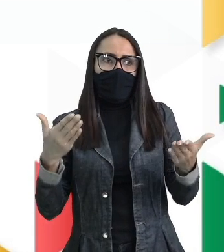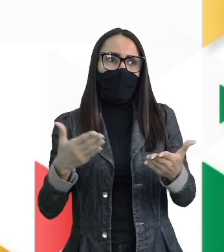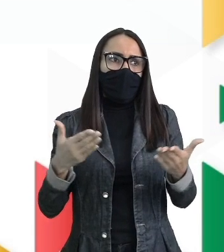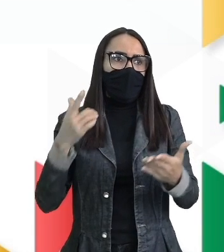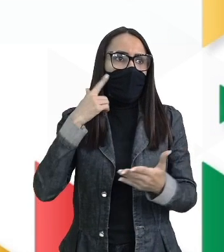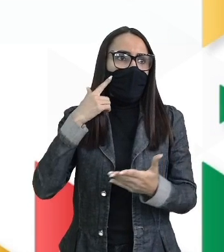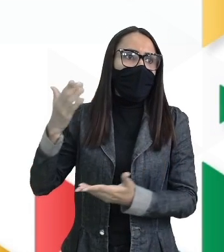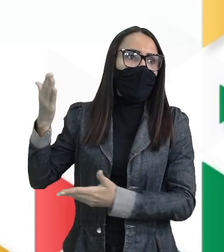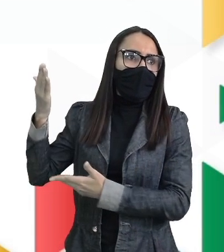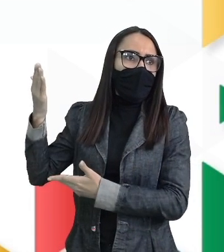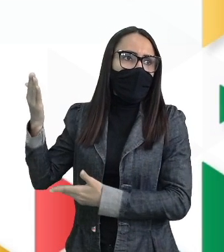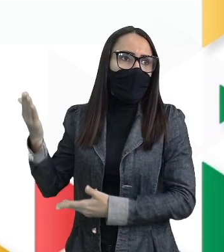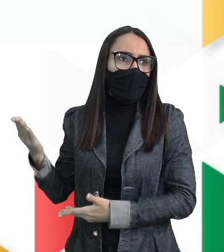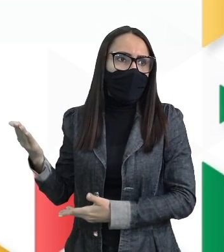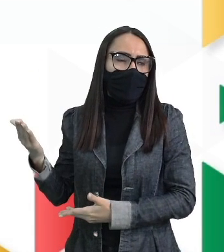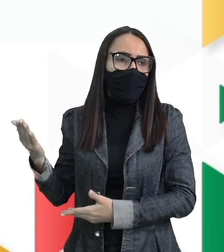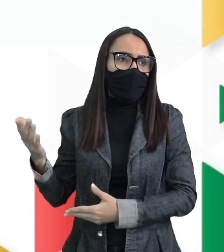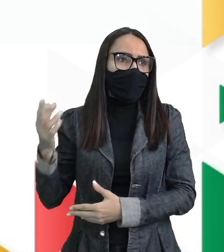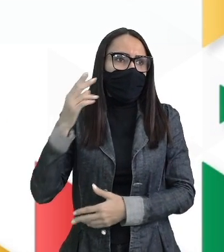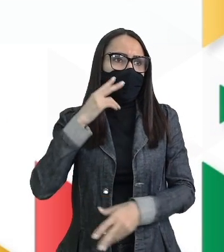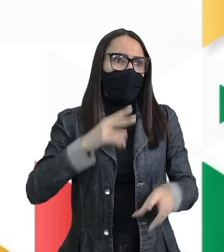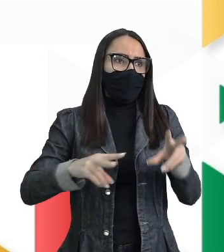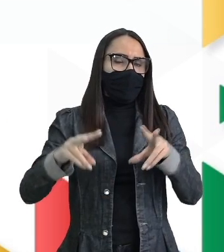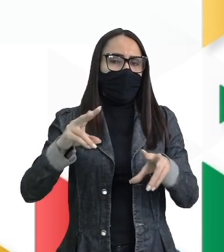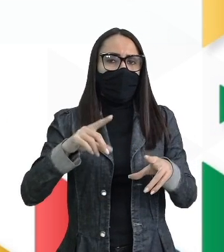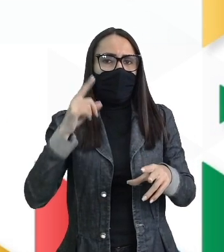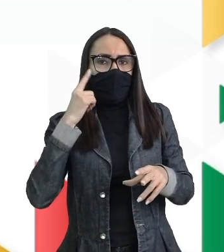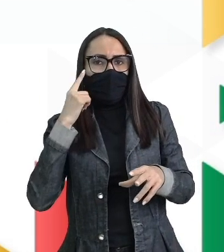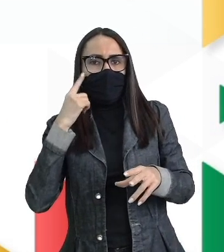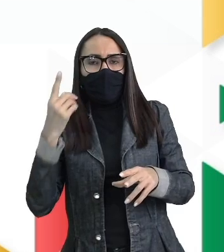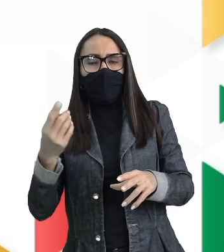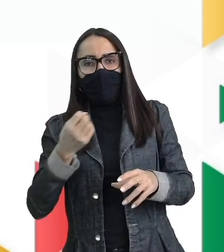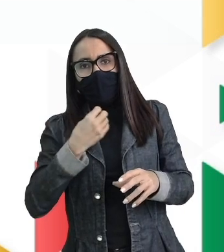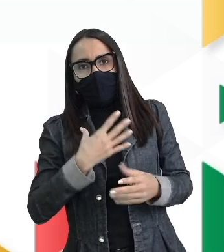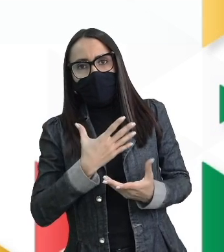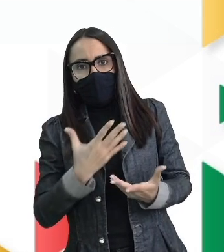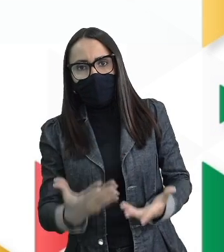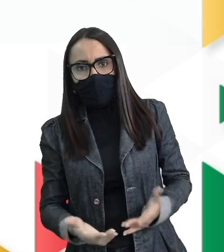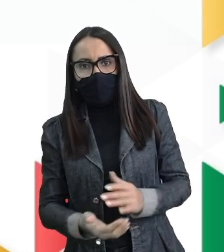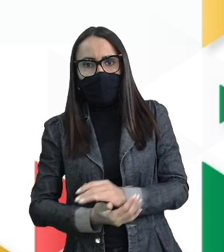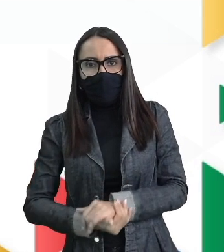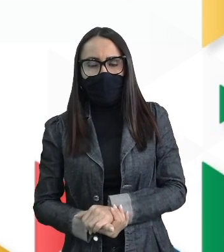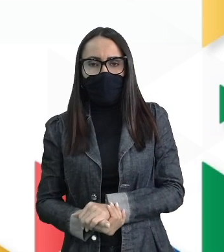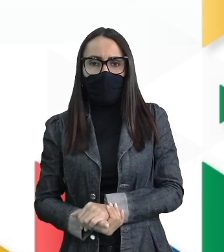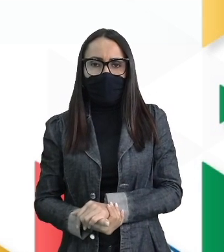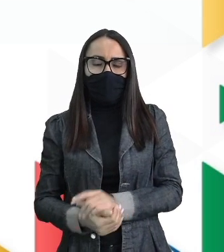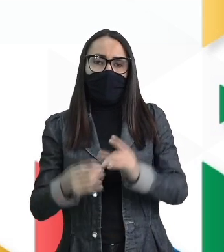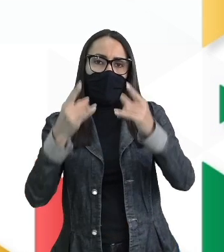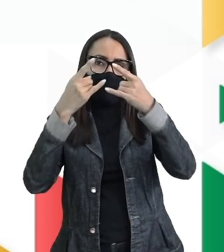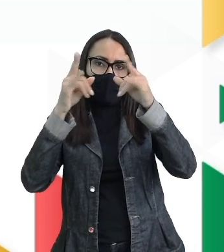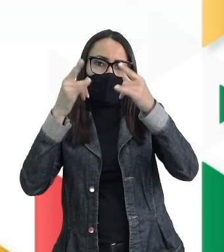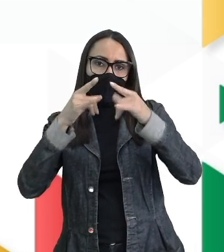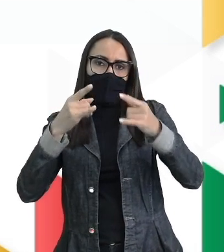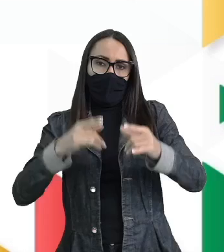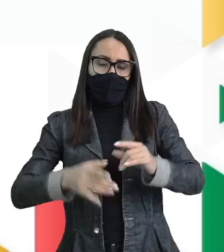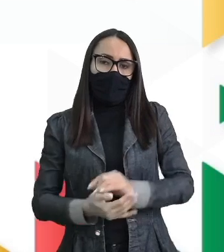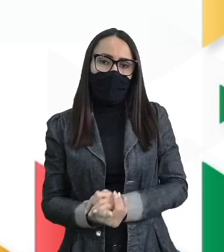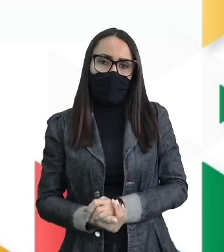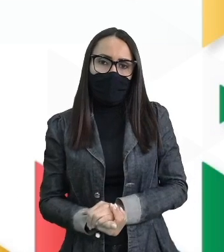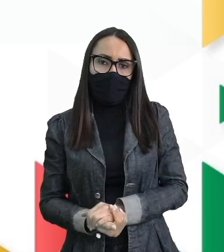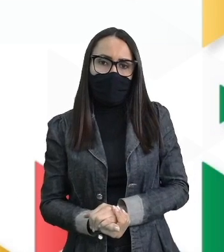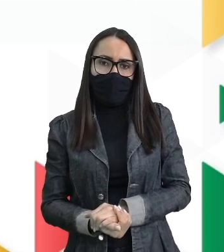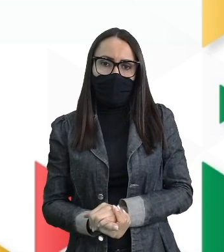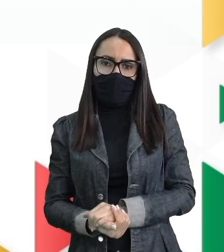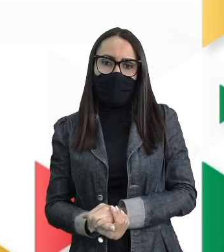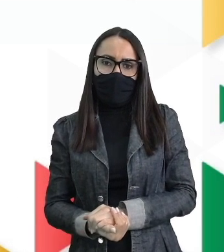também fosse para a telinha para que a gente observasse bem o que era o esqueleto apendicular e